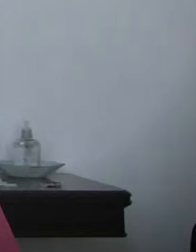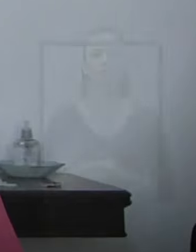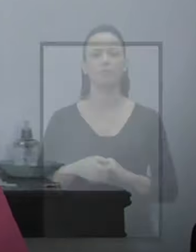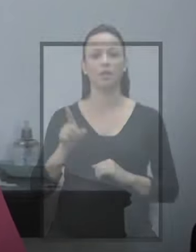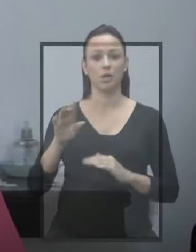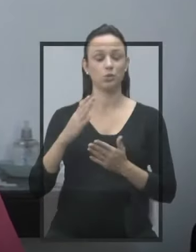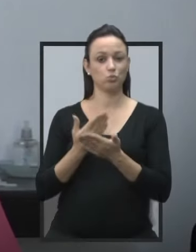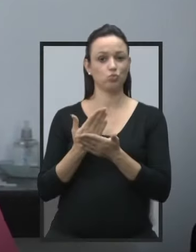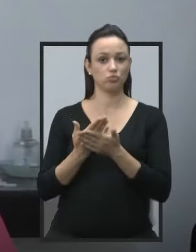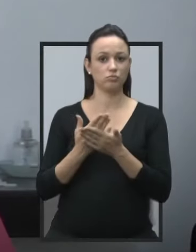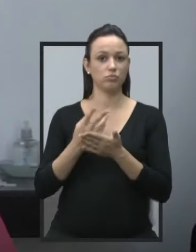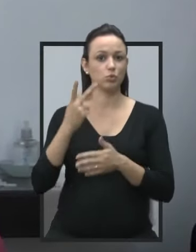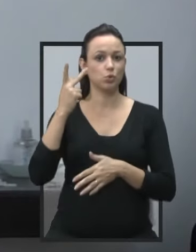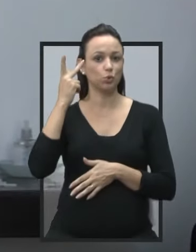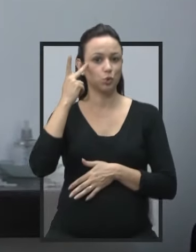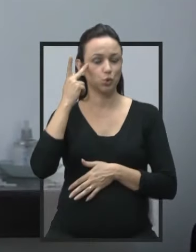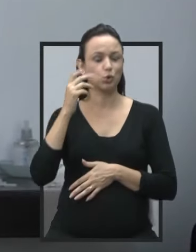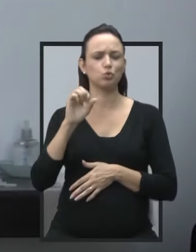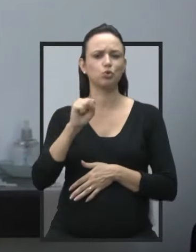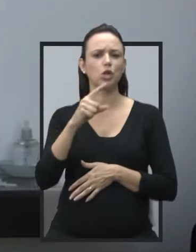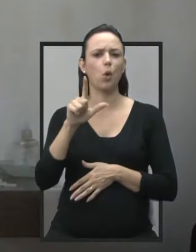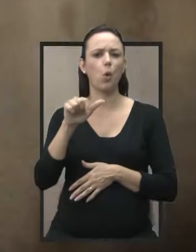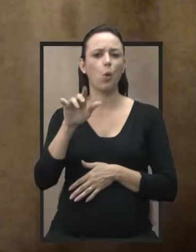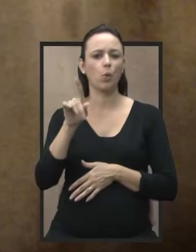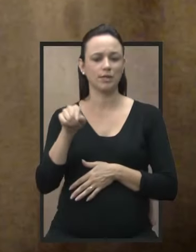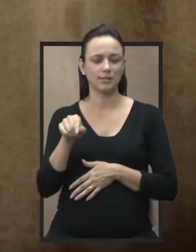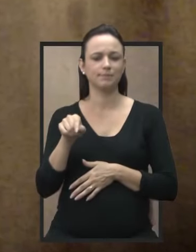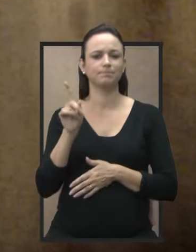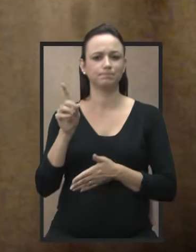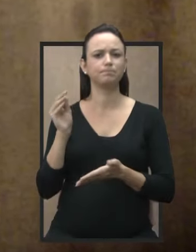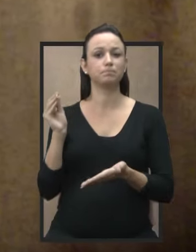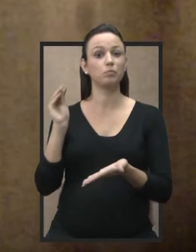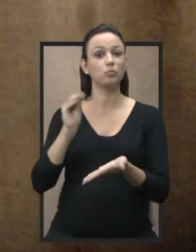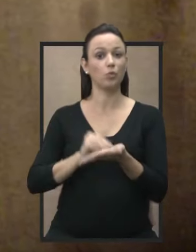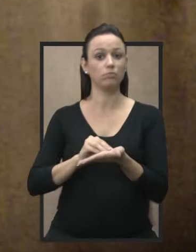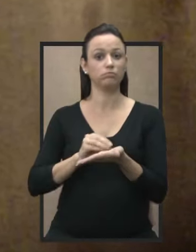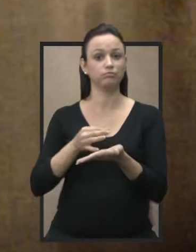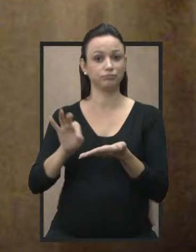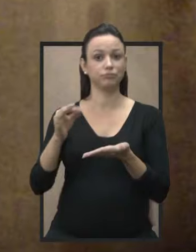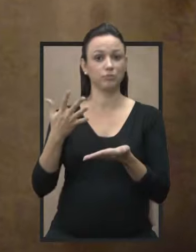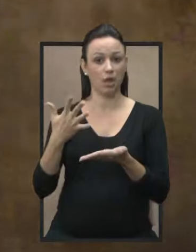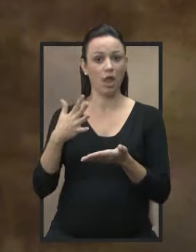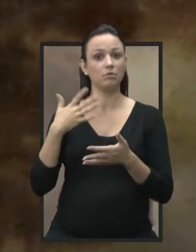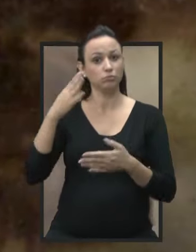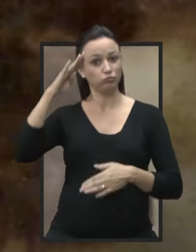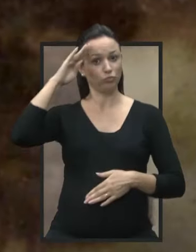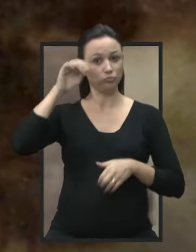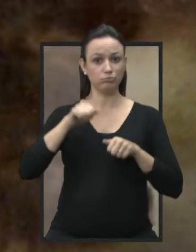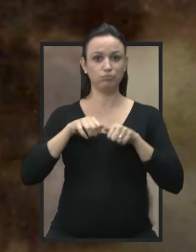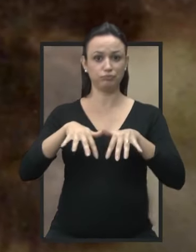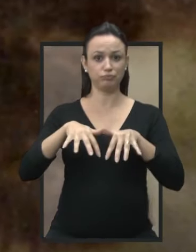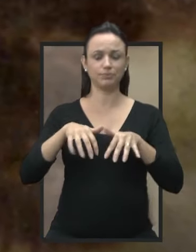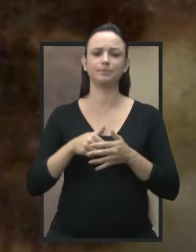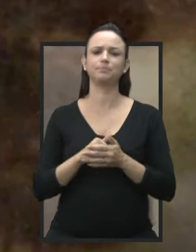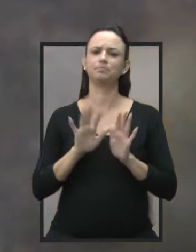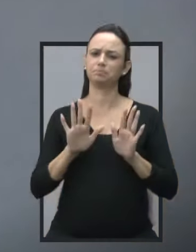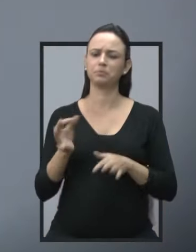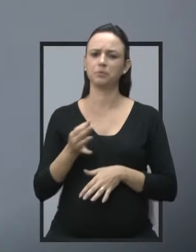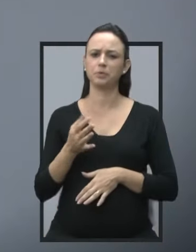Ele estudava em São Paulo, estudava no Colégio São Luís, se inscreveu para a linha de frente,